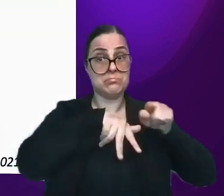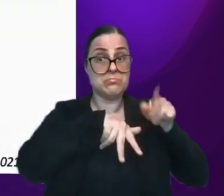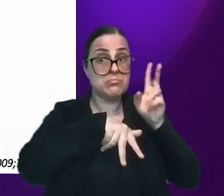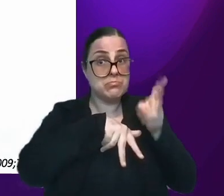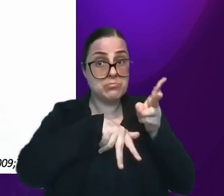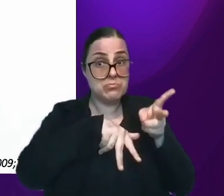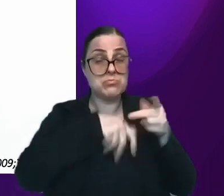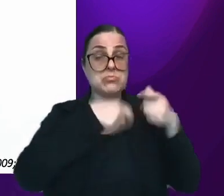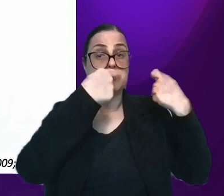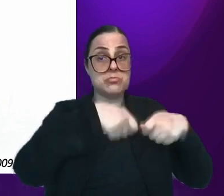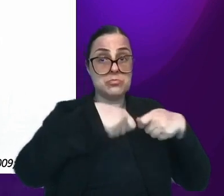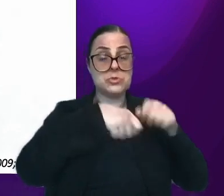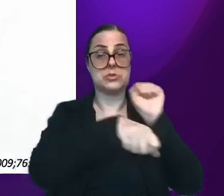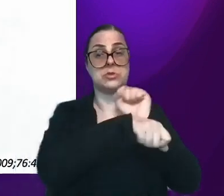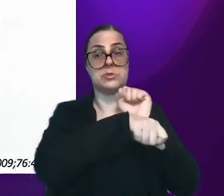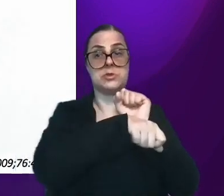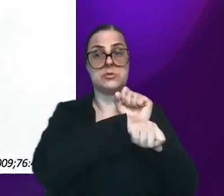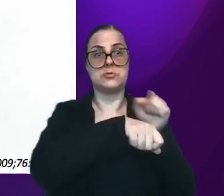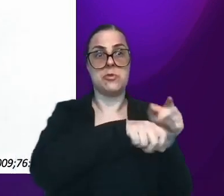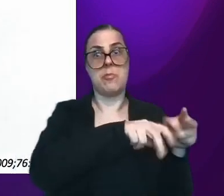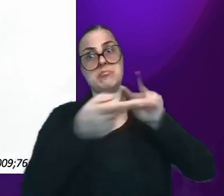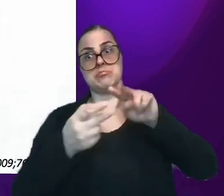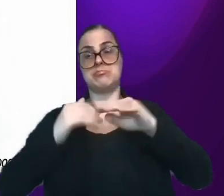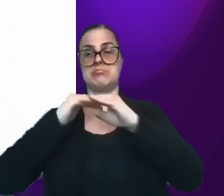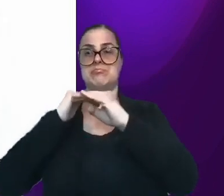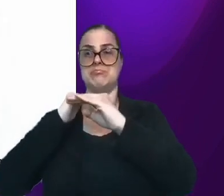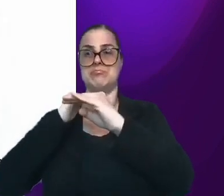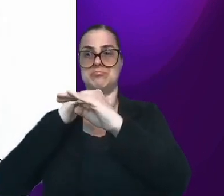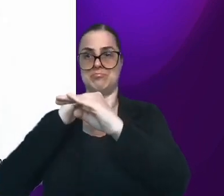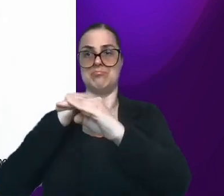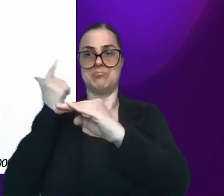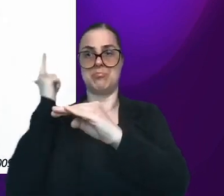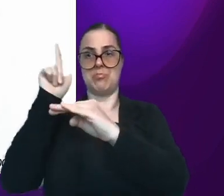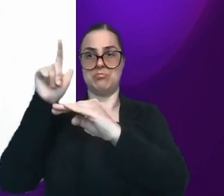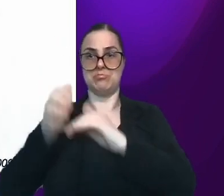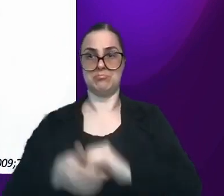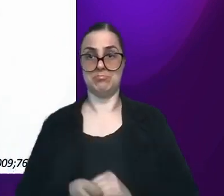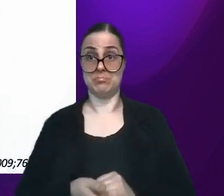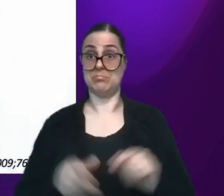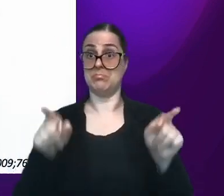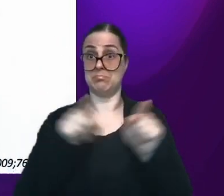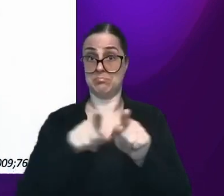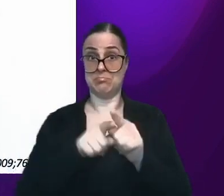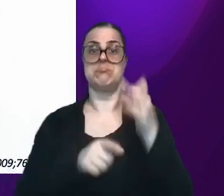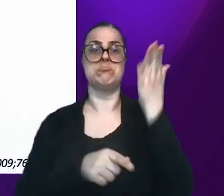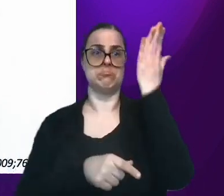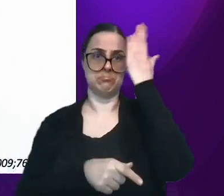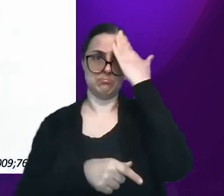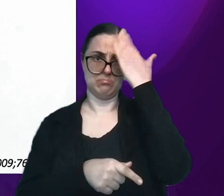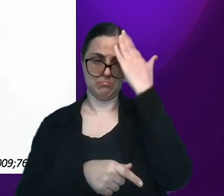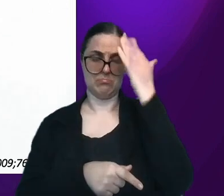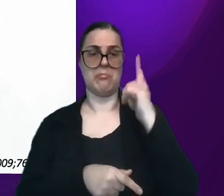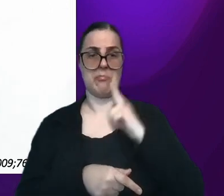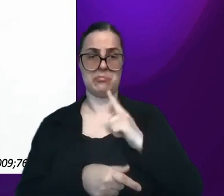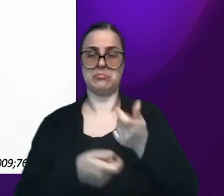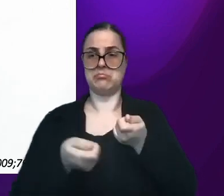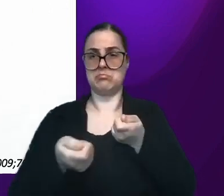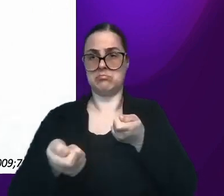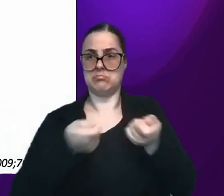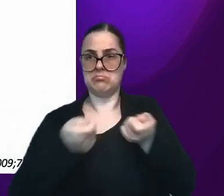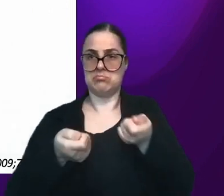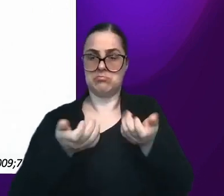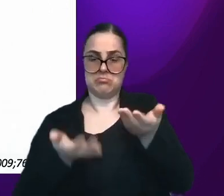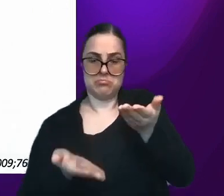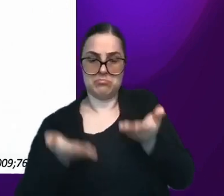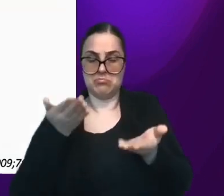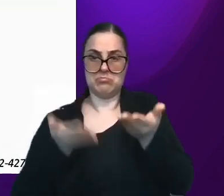eles estabilizem. A terapia contínua, sabidamente, ela promove um melhor controle volêmico de balanço hídrico, isso a gente observa